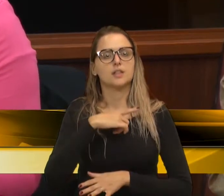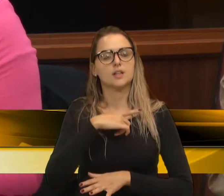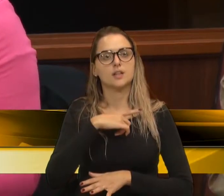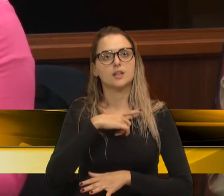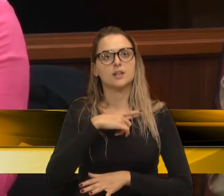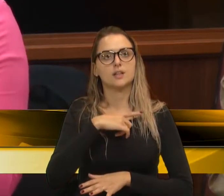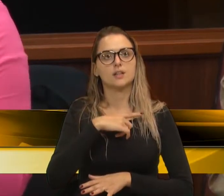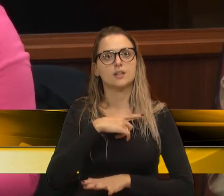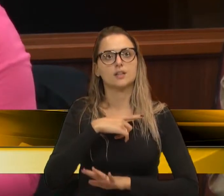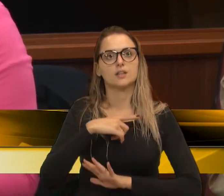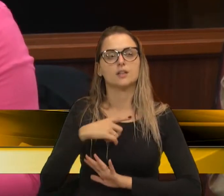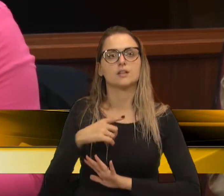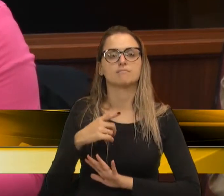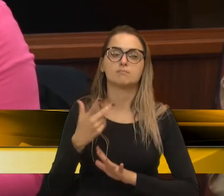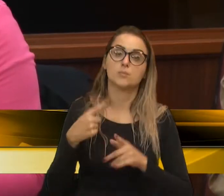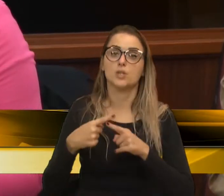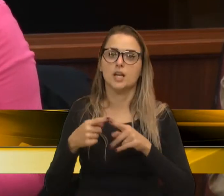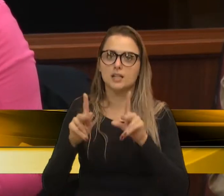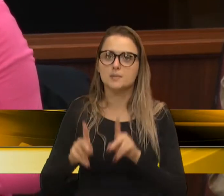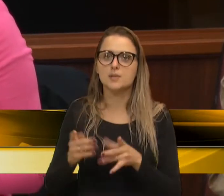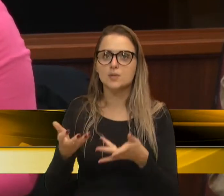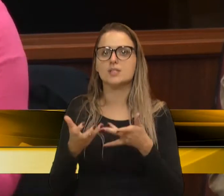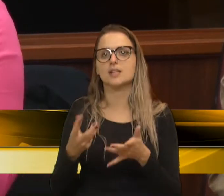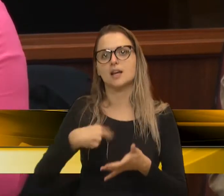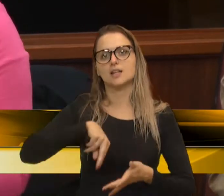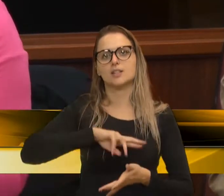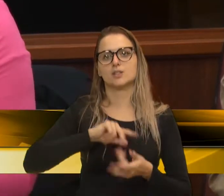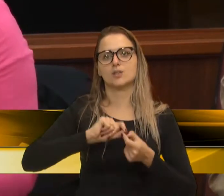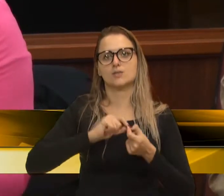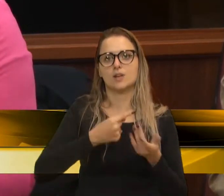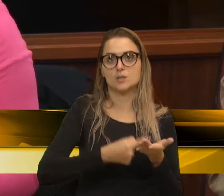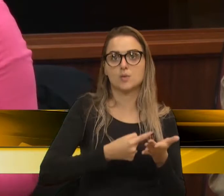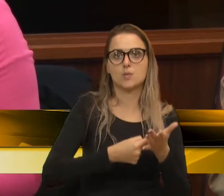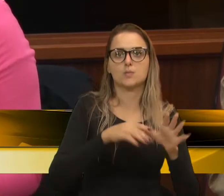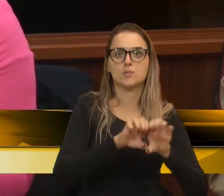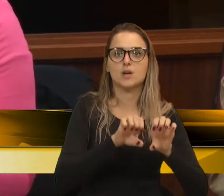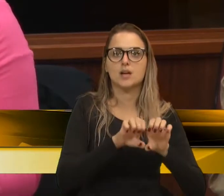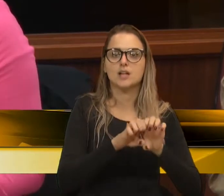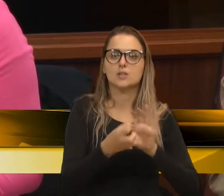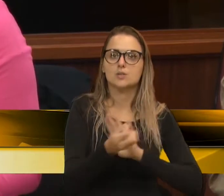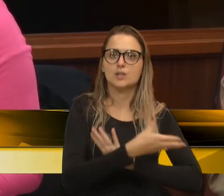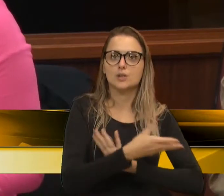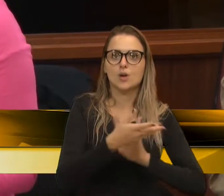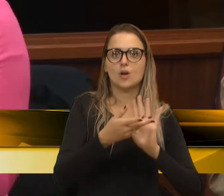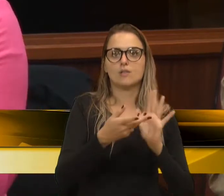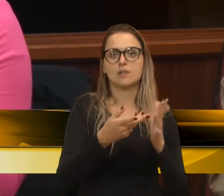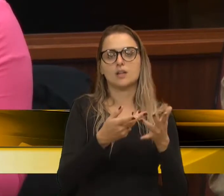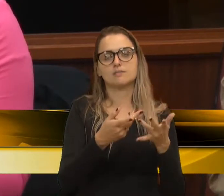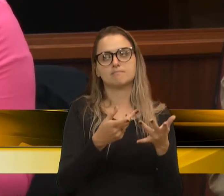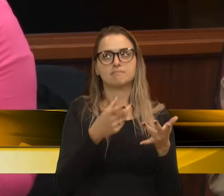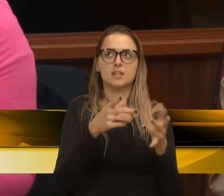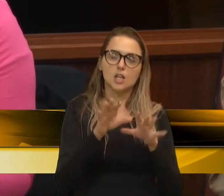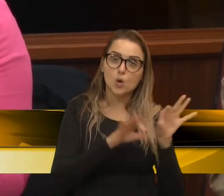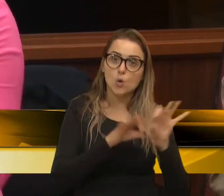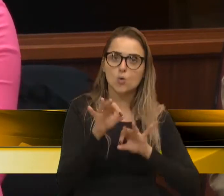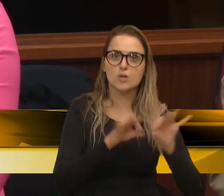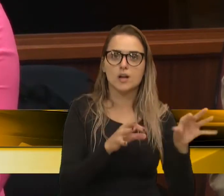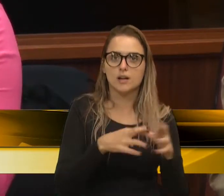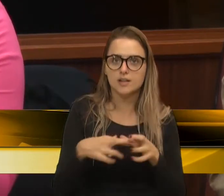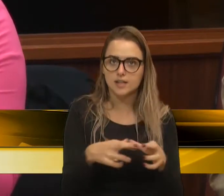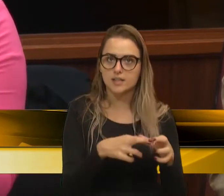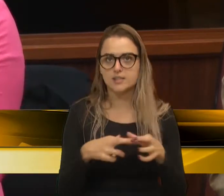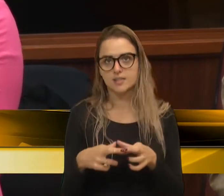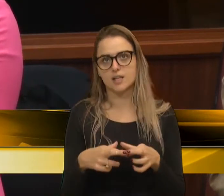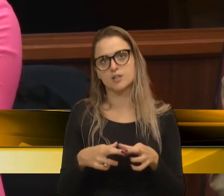ocorrido, porque a população espera isso de nós. A gente precisa aprovar um plano diretor que realmente planeje o